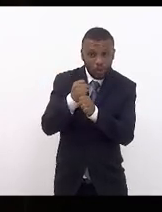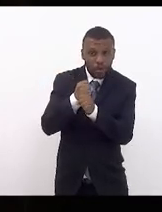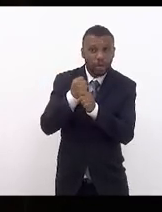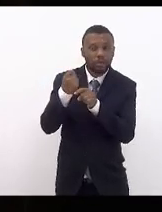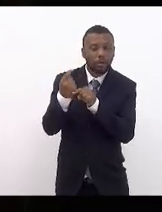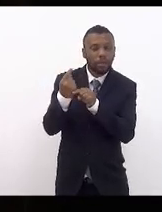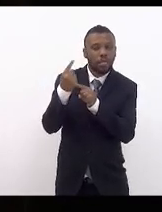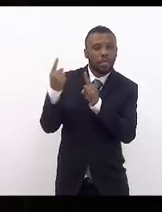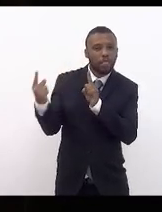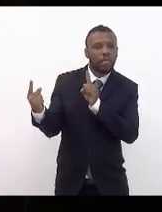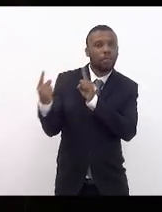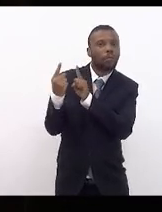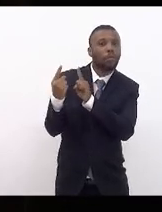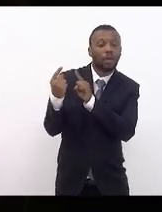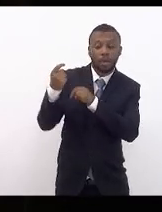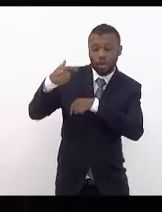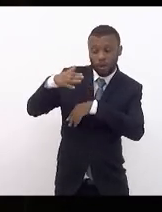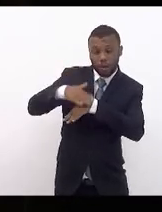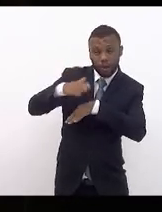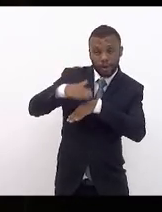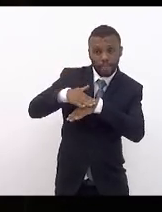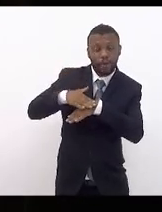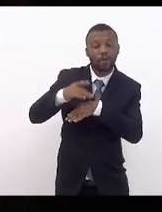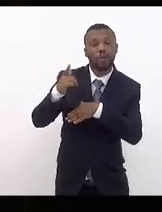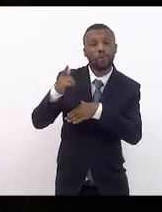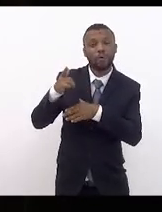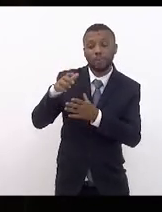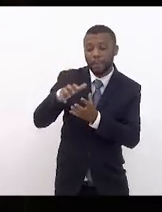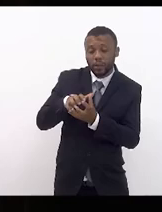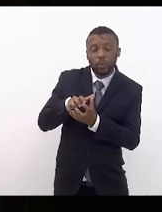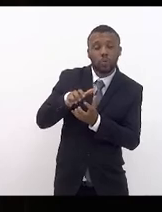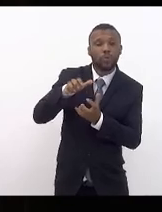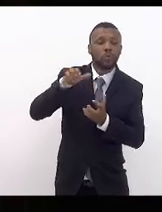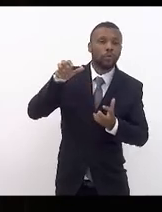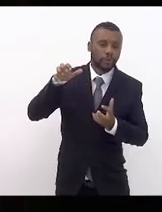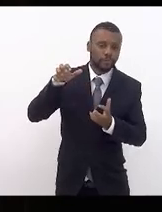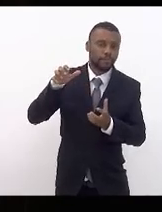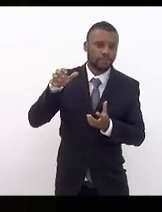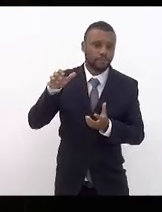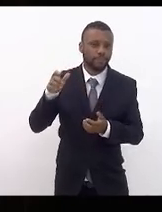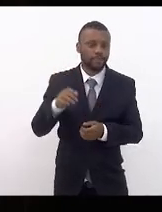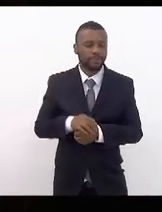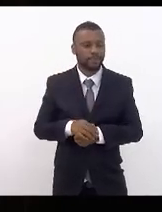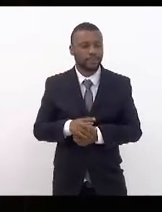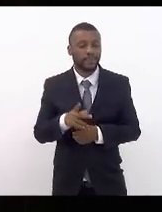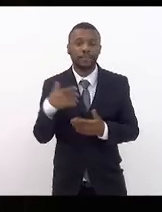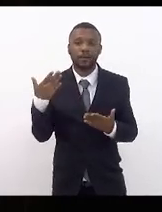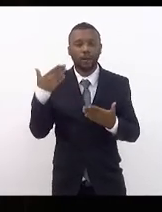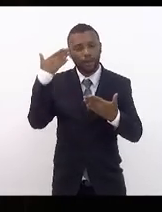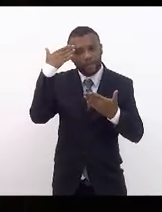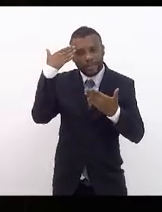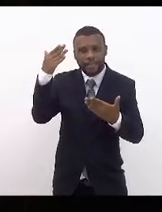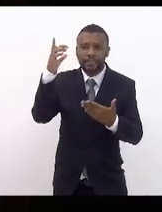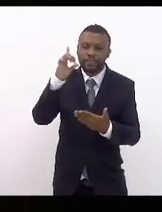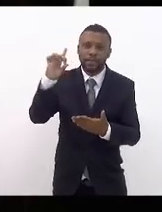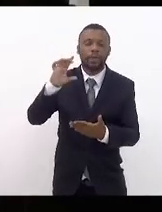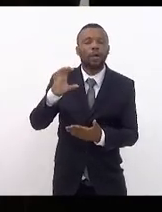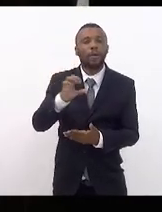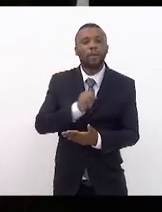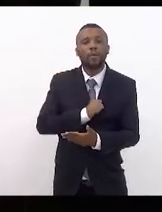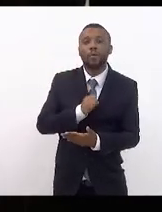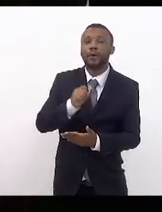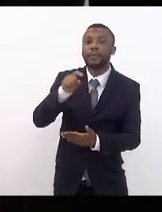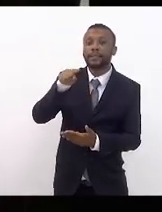fico com a parte mais amadurecida. Então, a nossa gratidão a Deus pelo amor